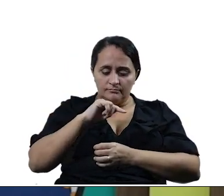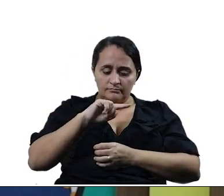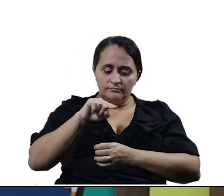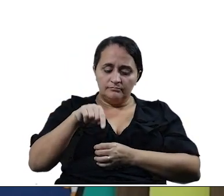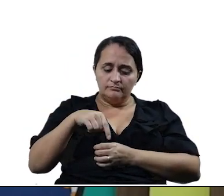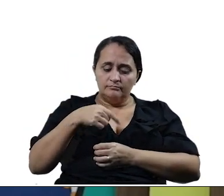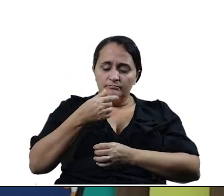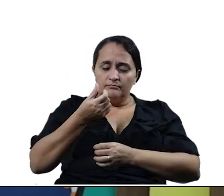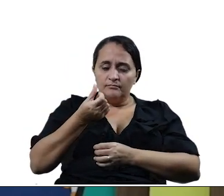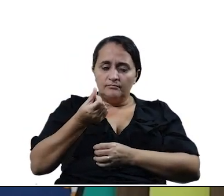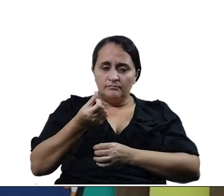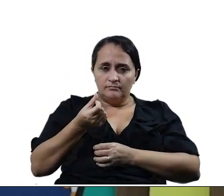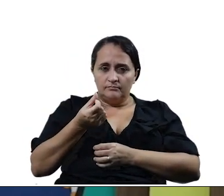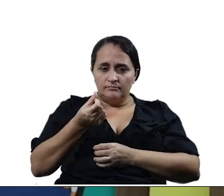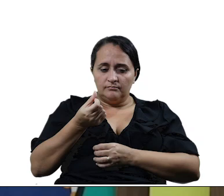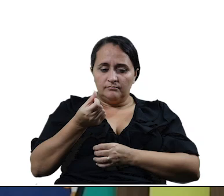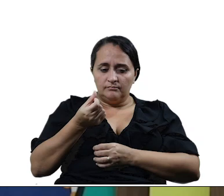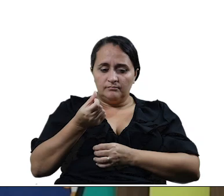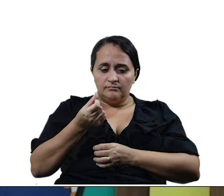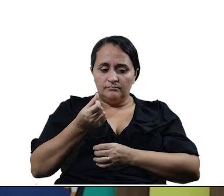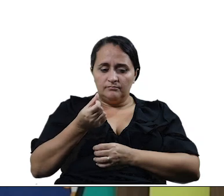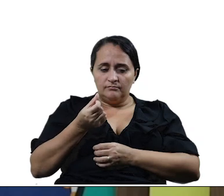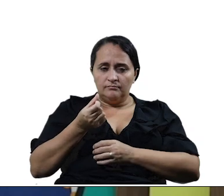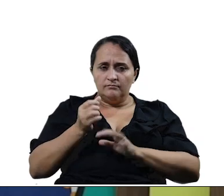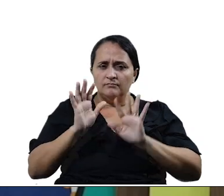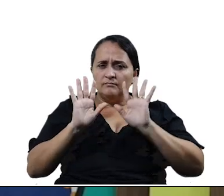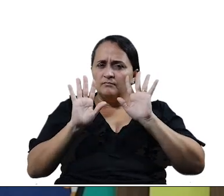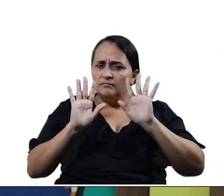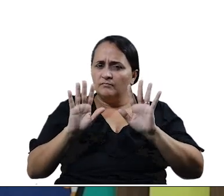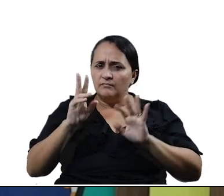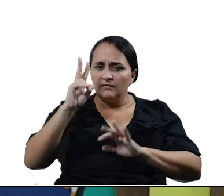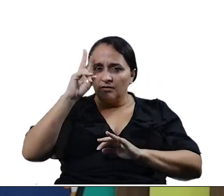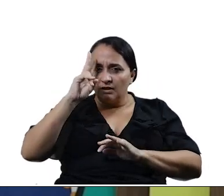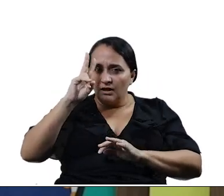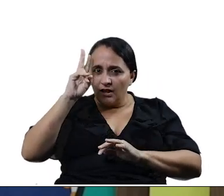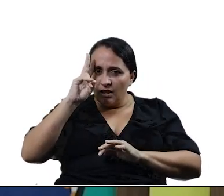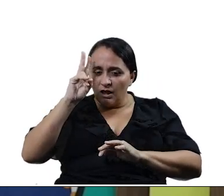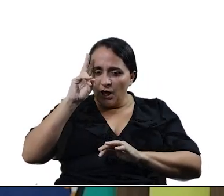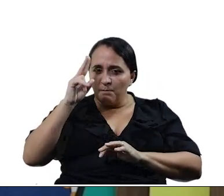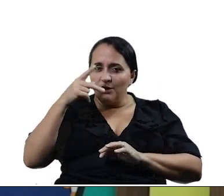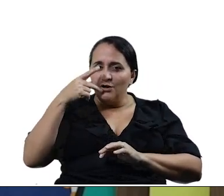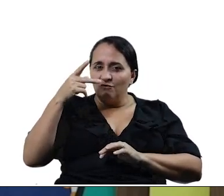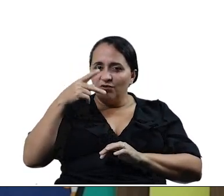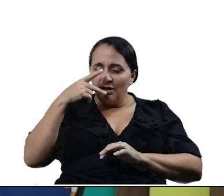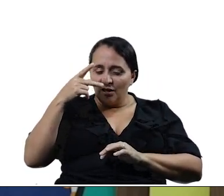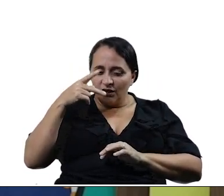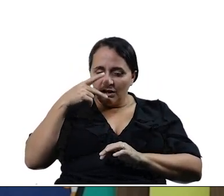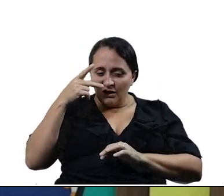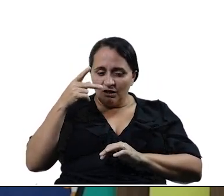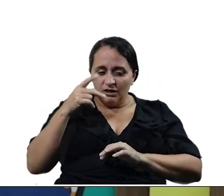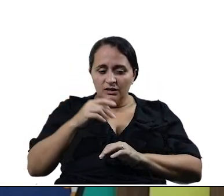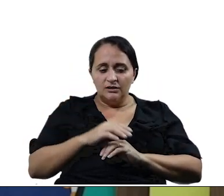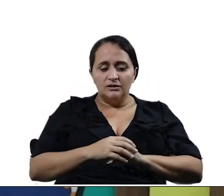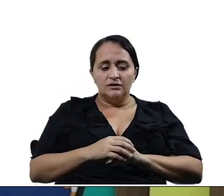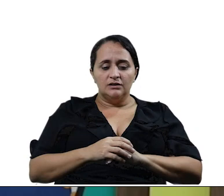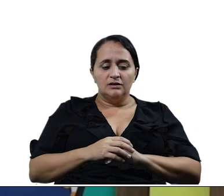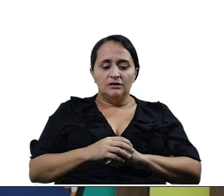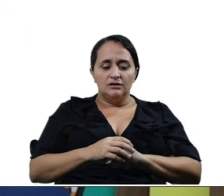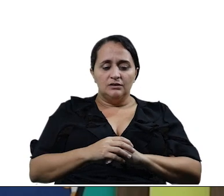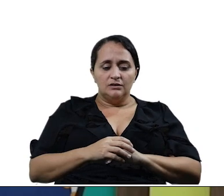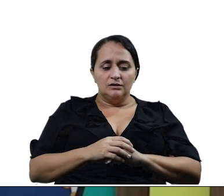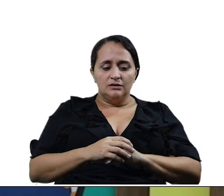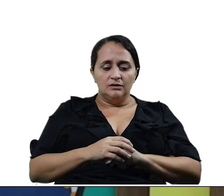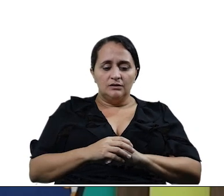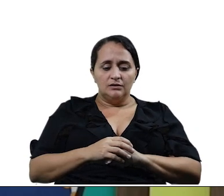7,6 bilhões. Lembra da classe de bilhões? Eu vou escrever o